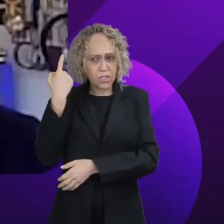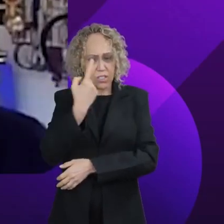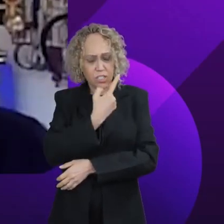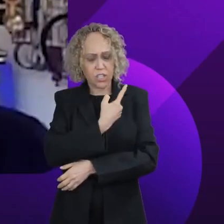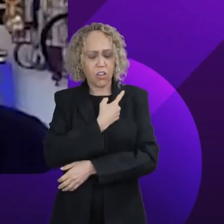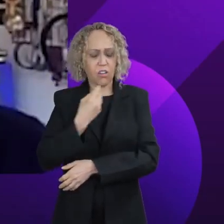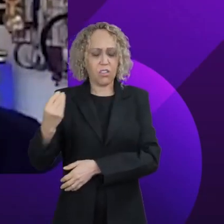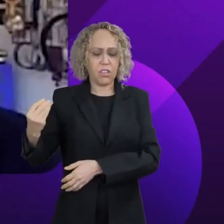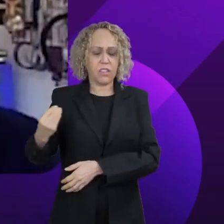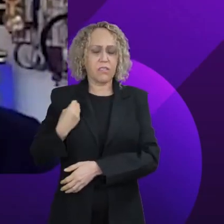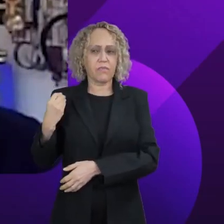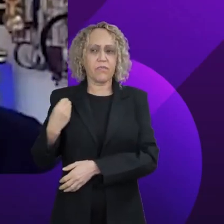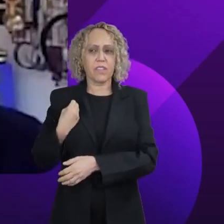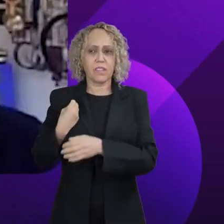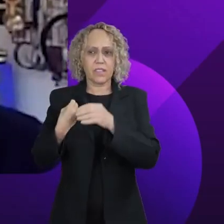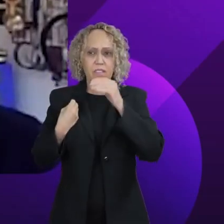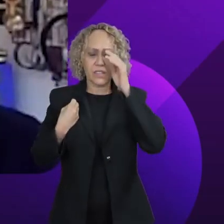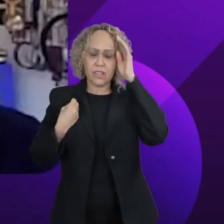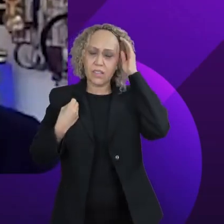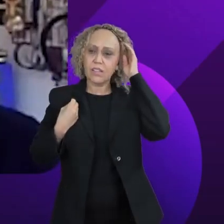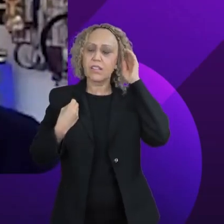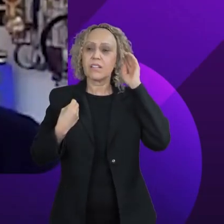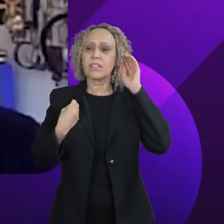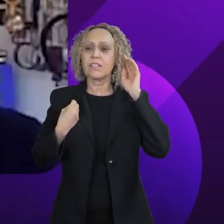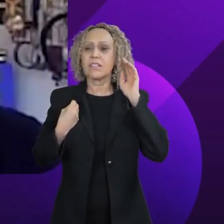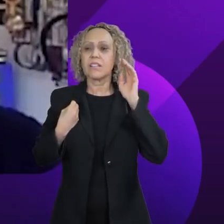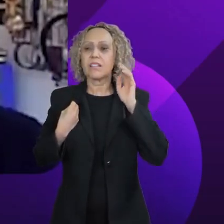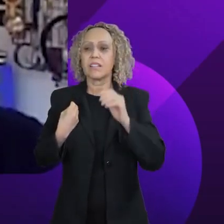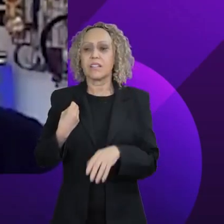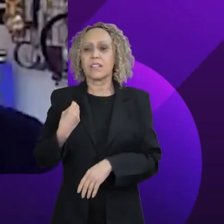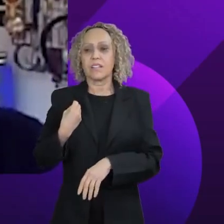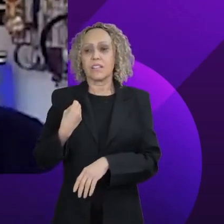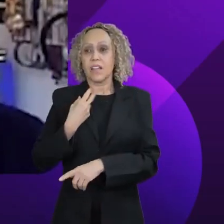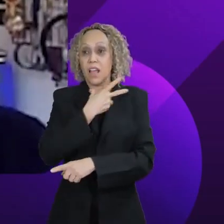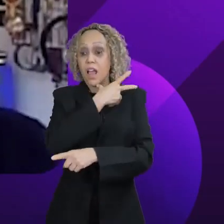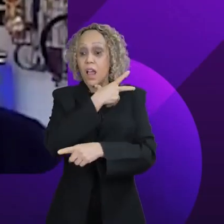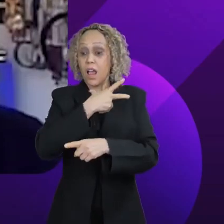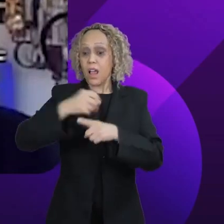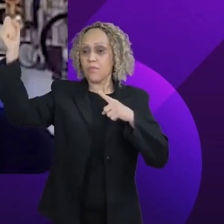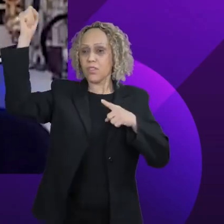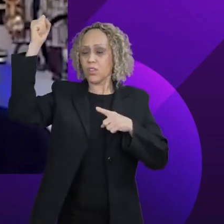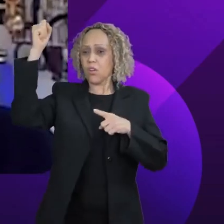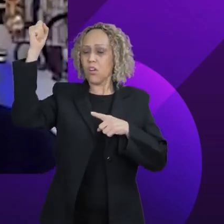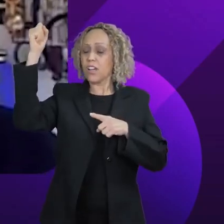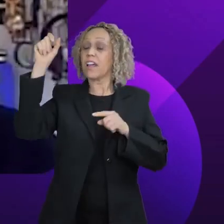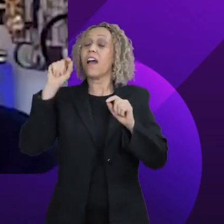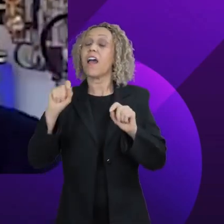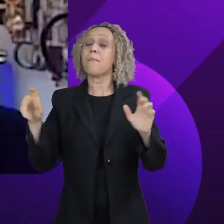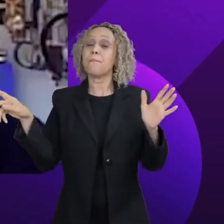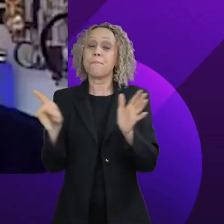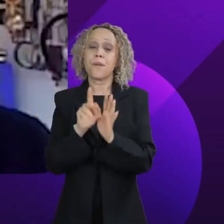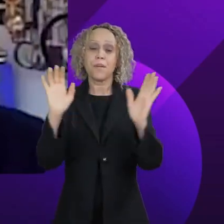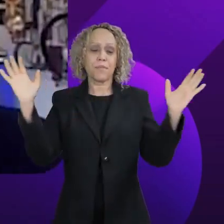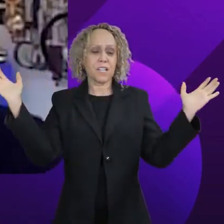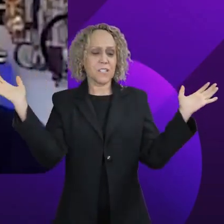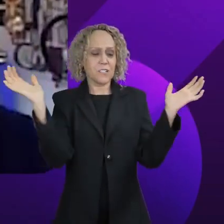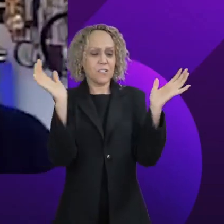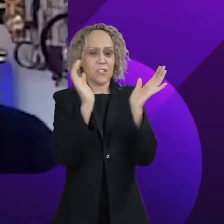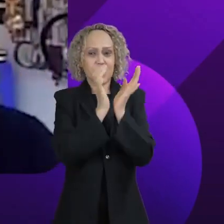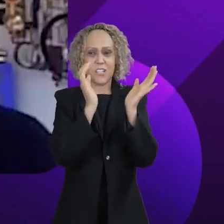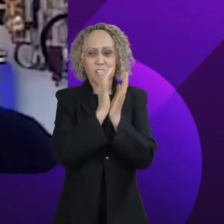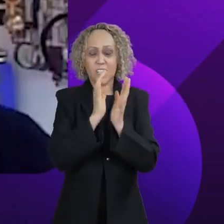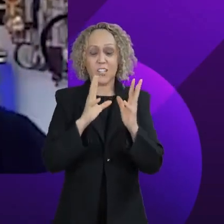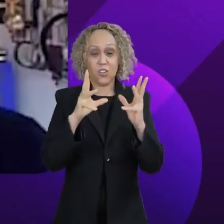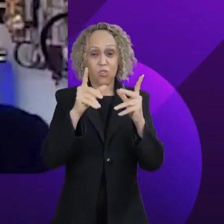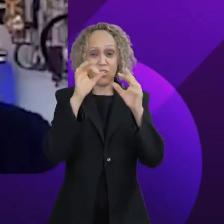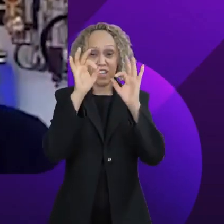nossas vidas. Né? A vitória é coletiva. A vitória é